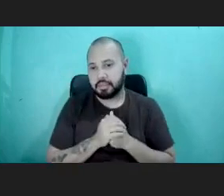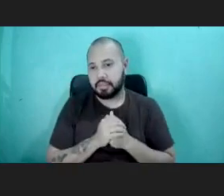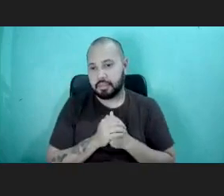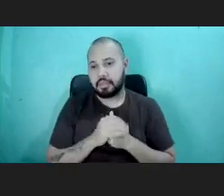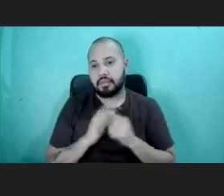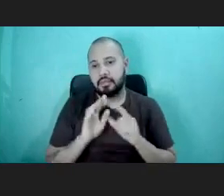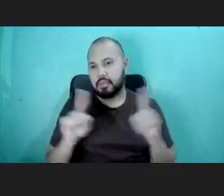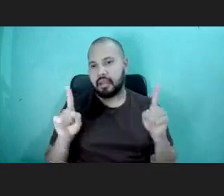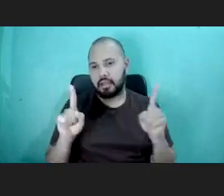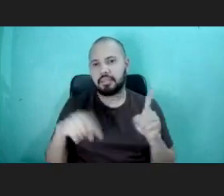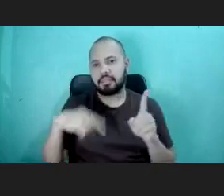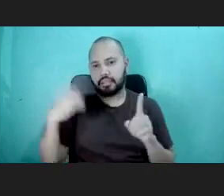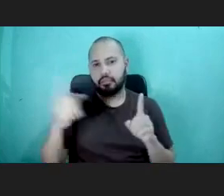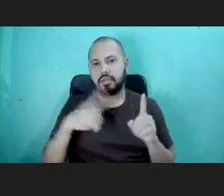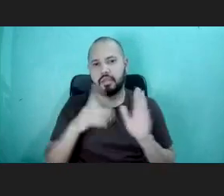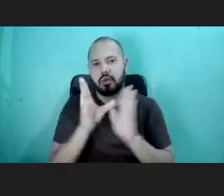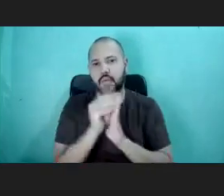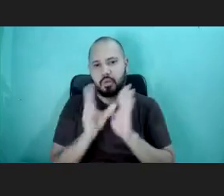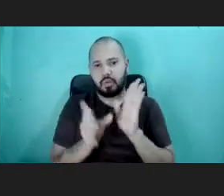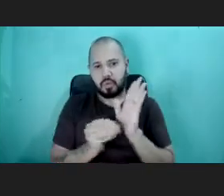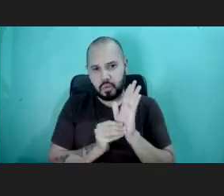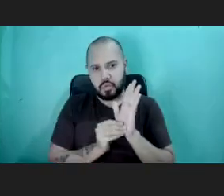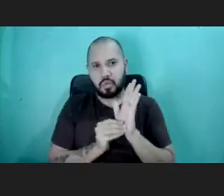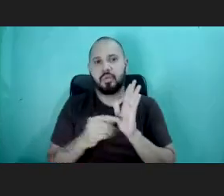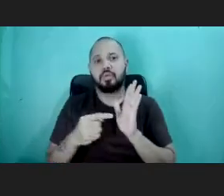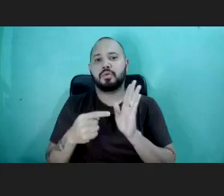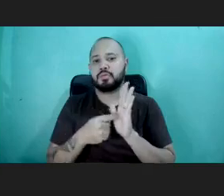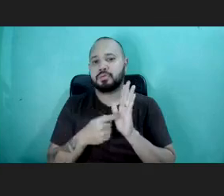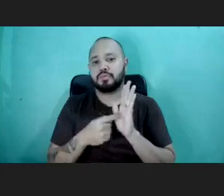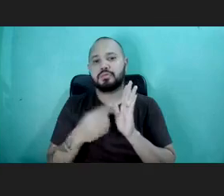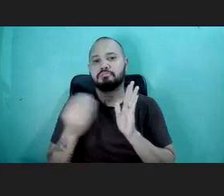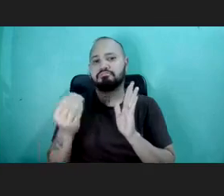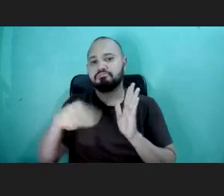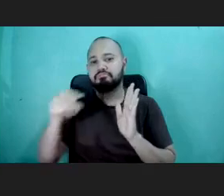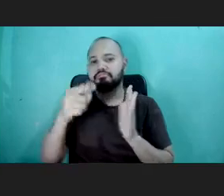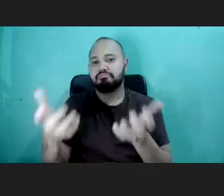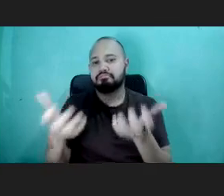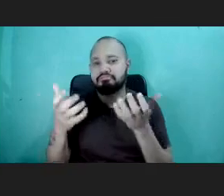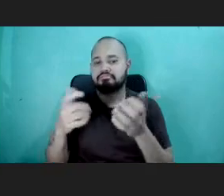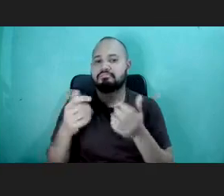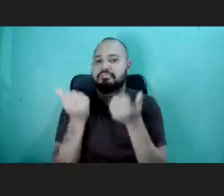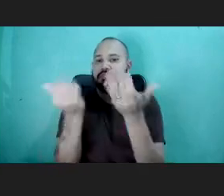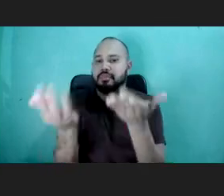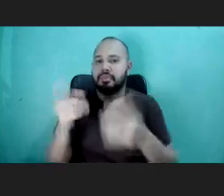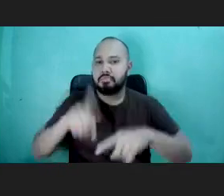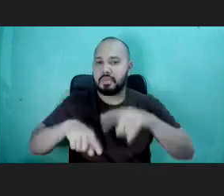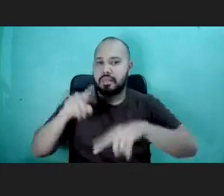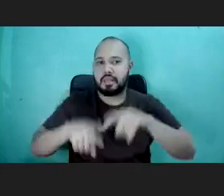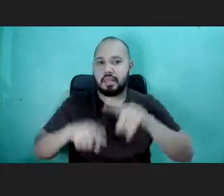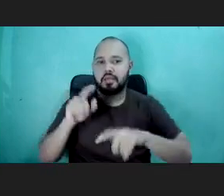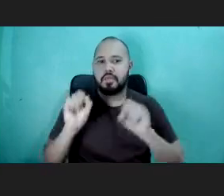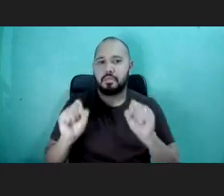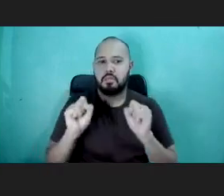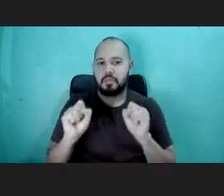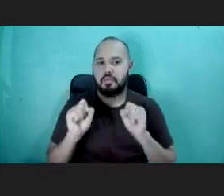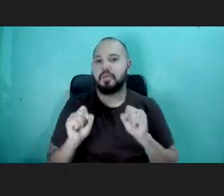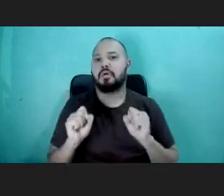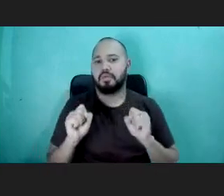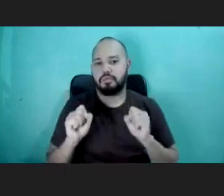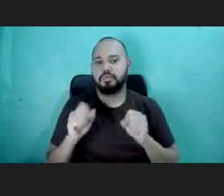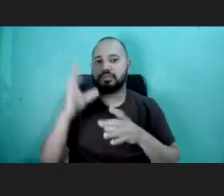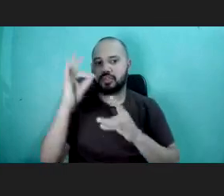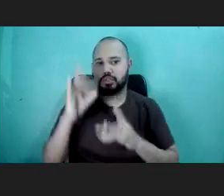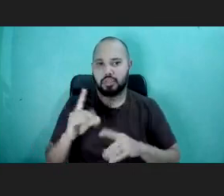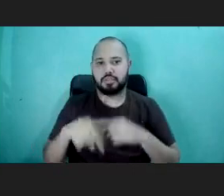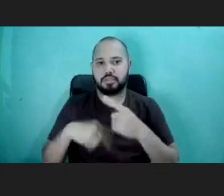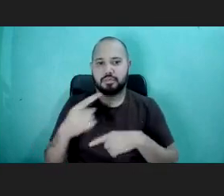depois eu tenho o conteúdo ali, se vocês quiserem, eu consigo disponibilizar o material com a descrição, né,